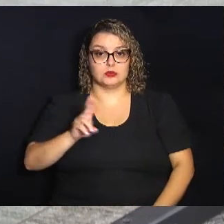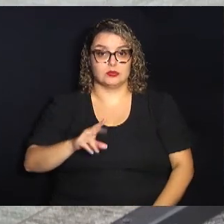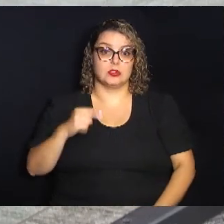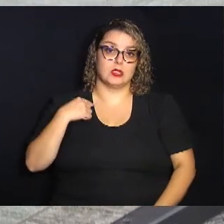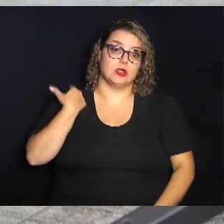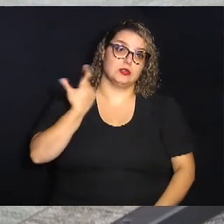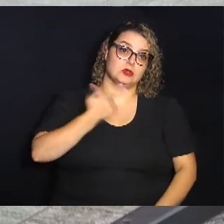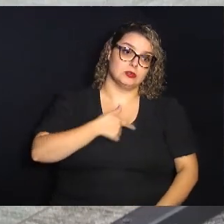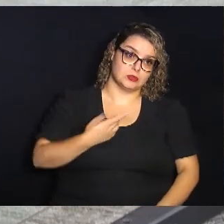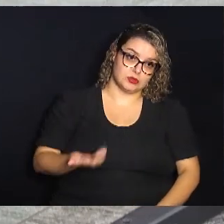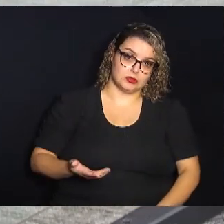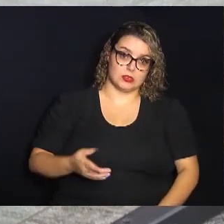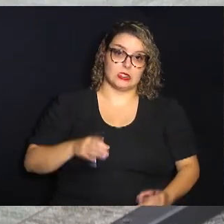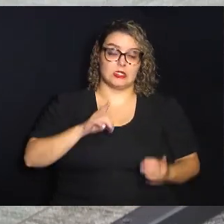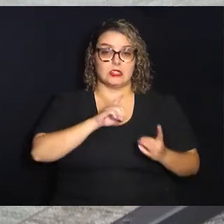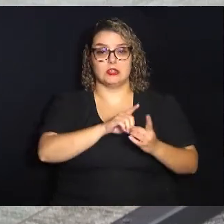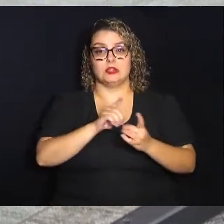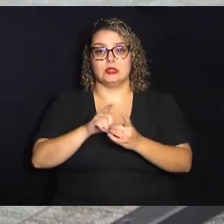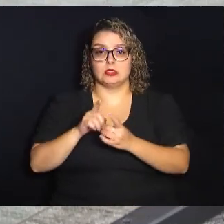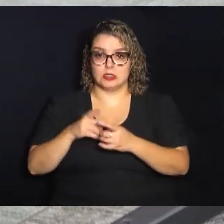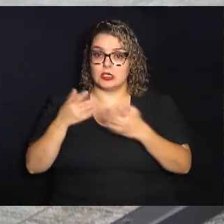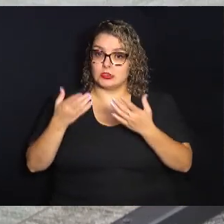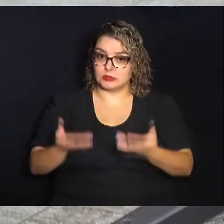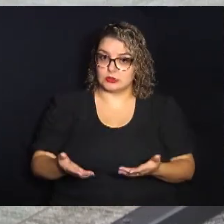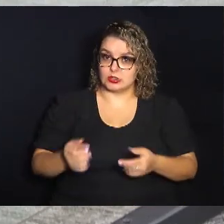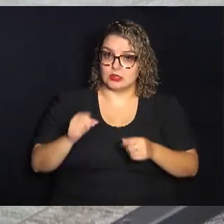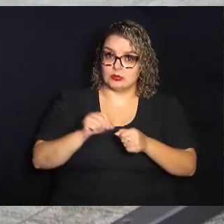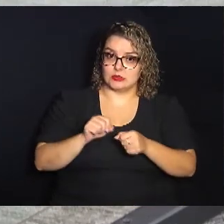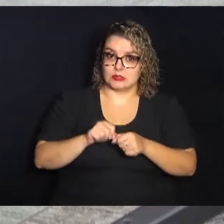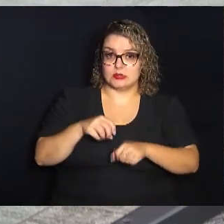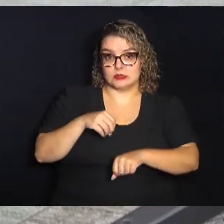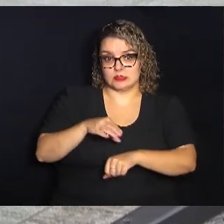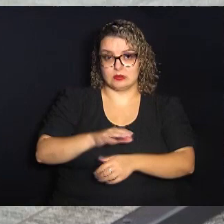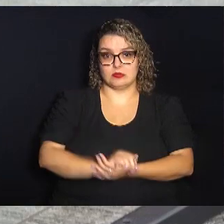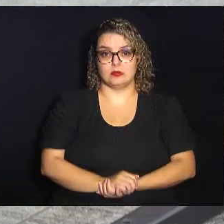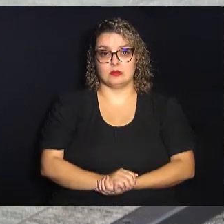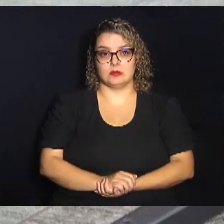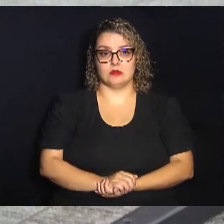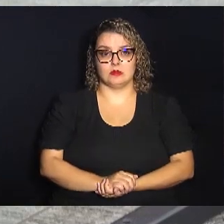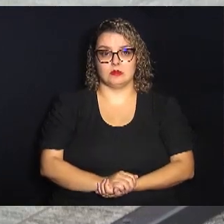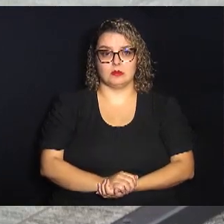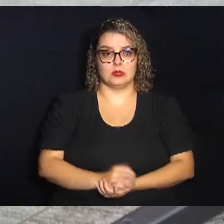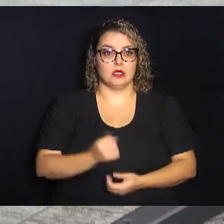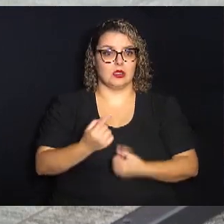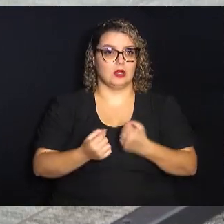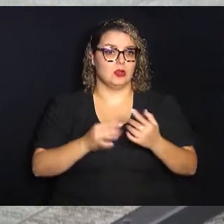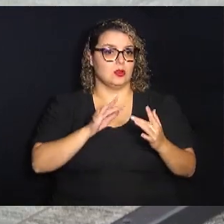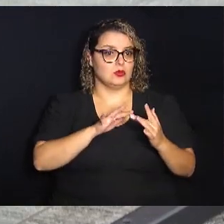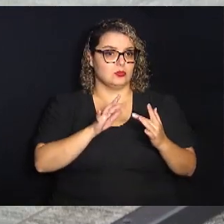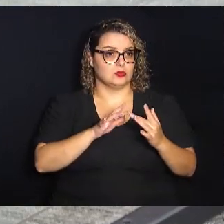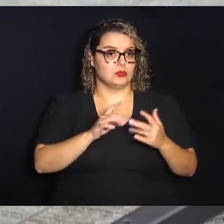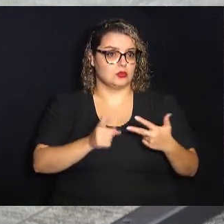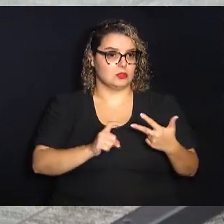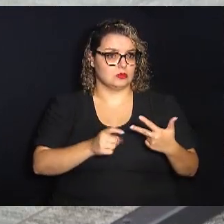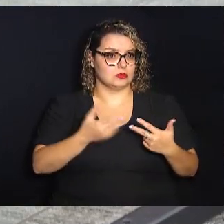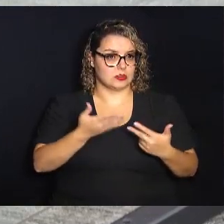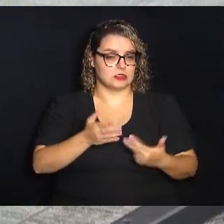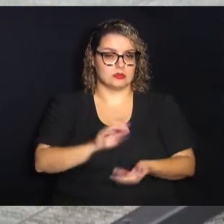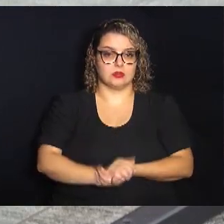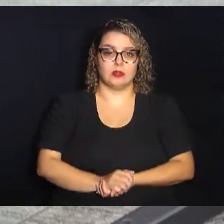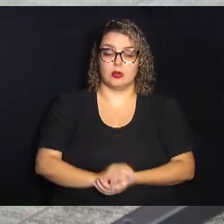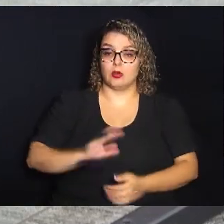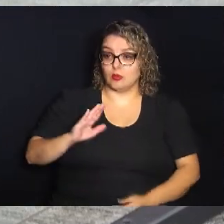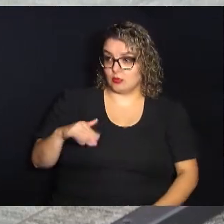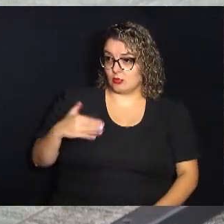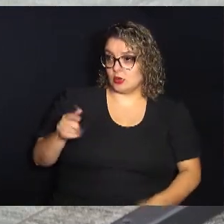E nós, então, atendendo a isso, fizemos essa indicação. Houve algum contato com o executivo nesse sentido?